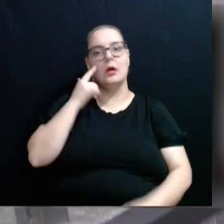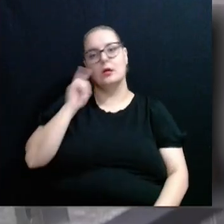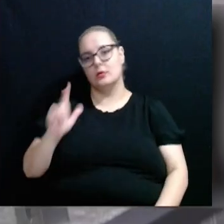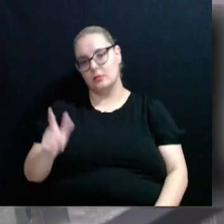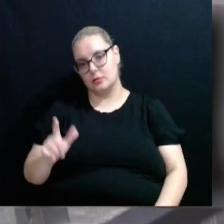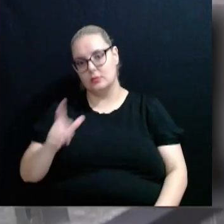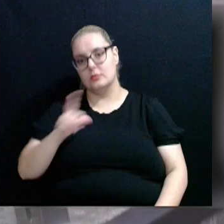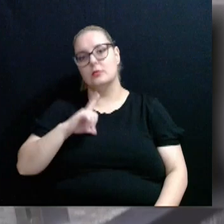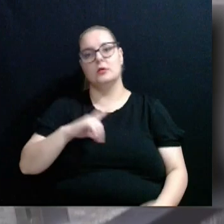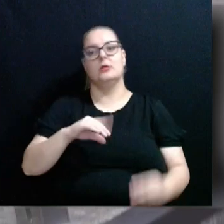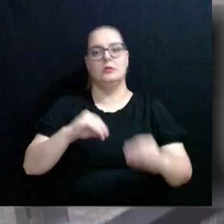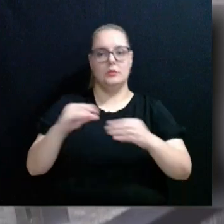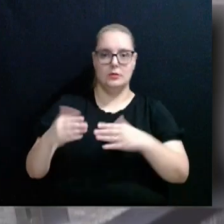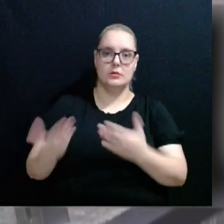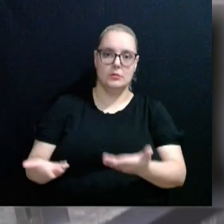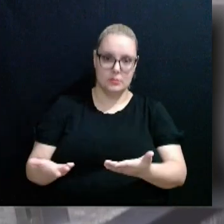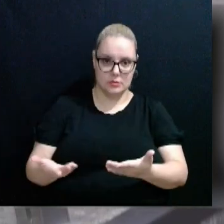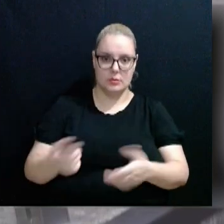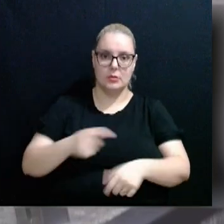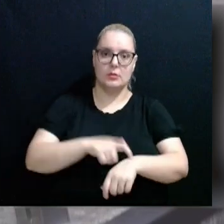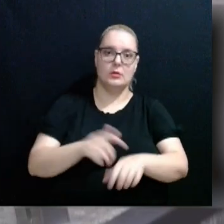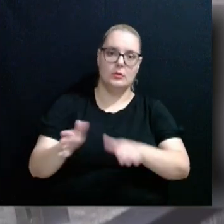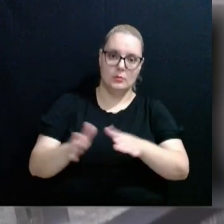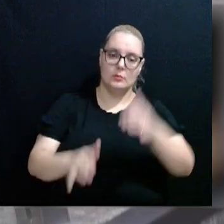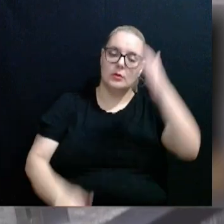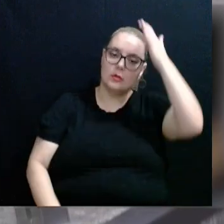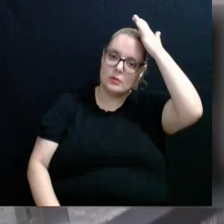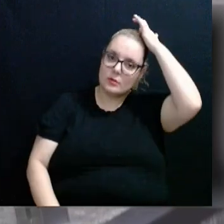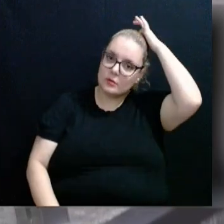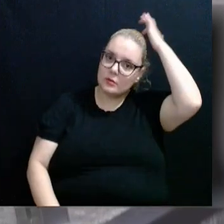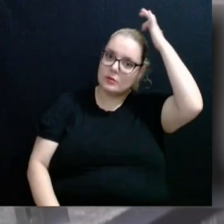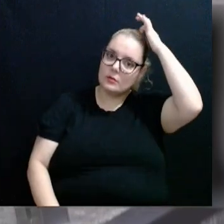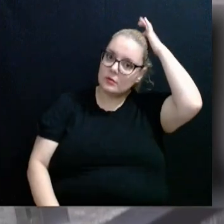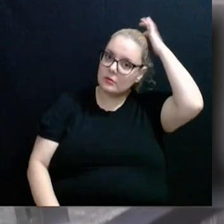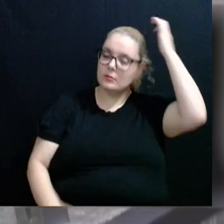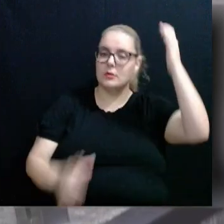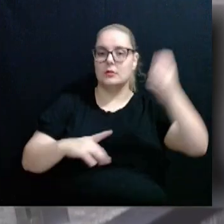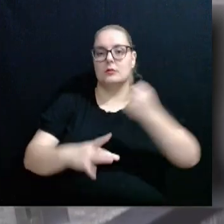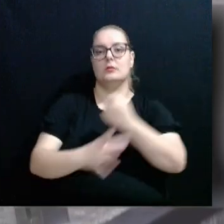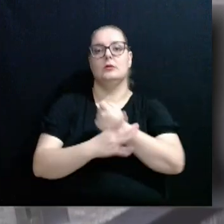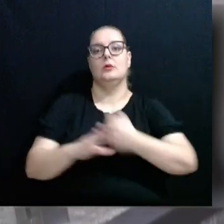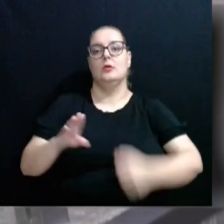sair dali num determinado momento, mas elas precisam ter garantia do Bolsa Aluguel, elas precisam